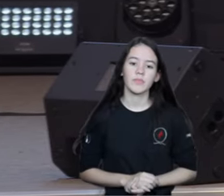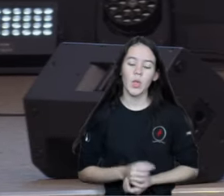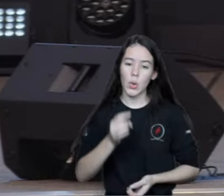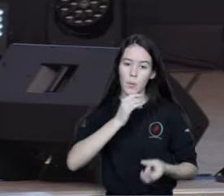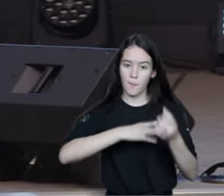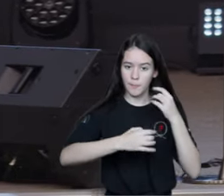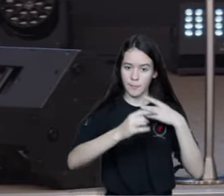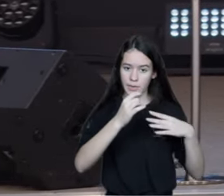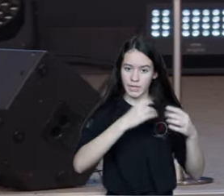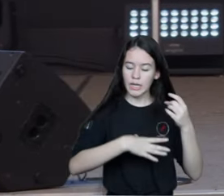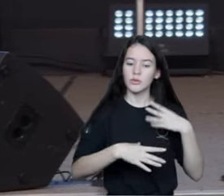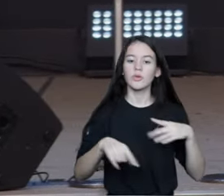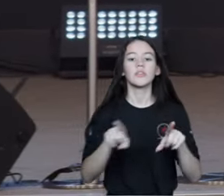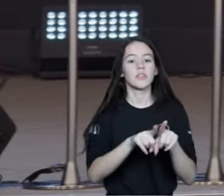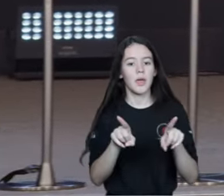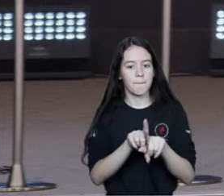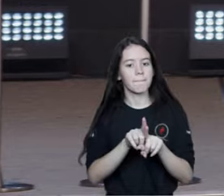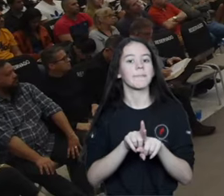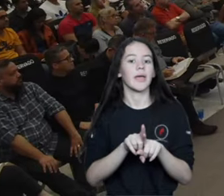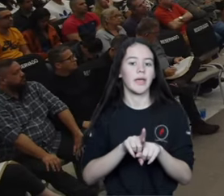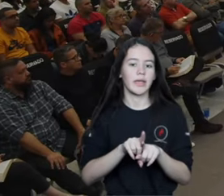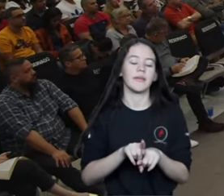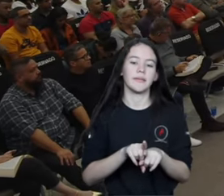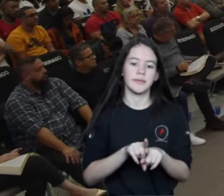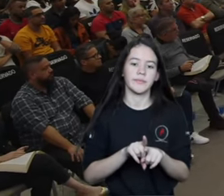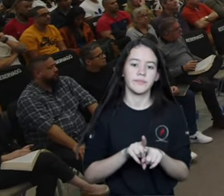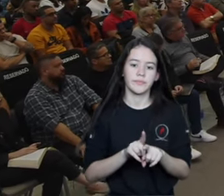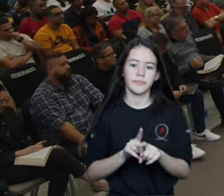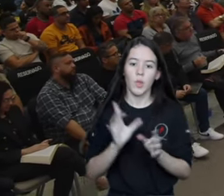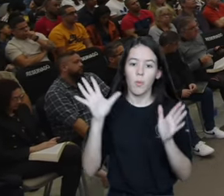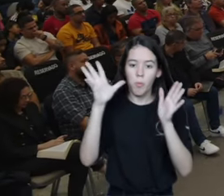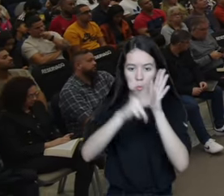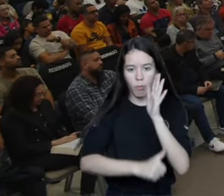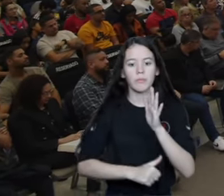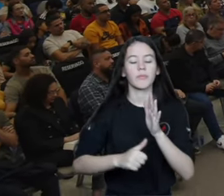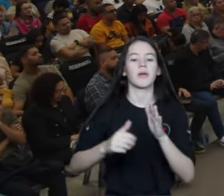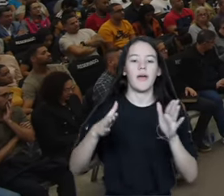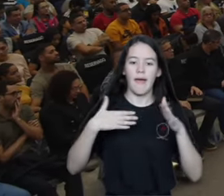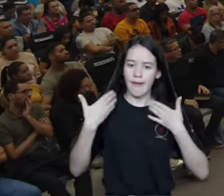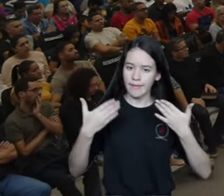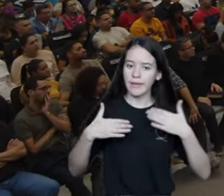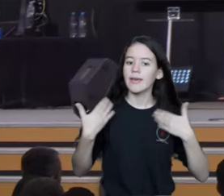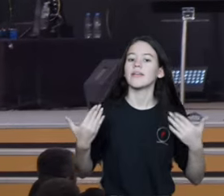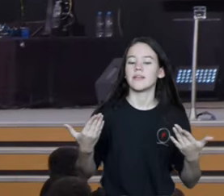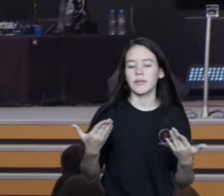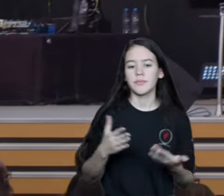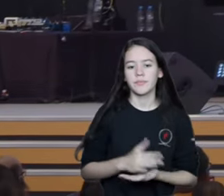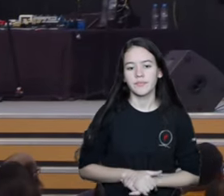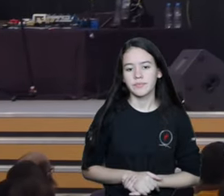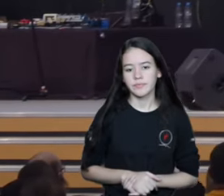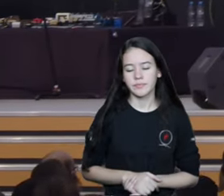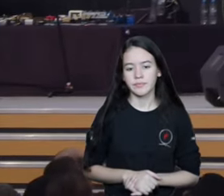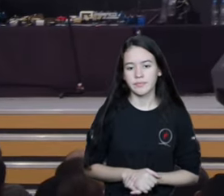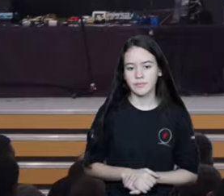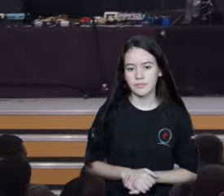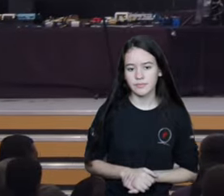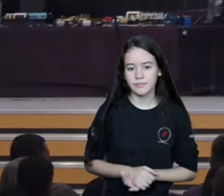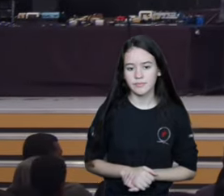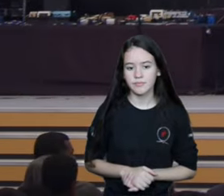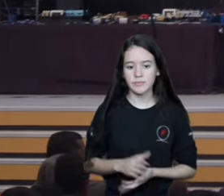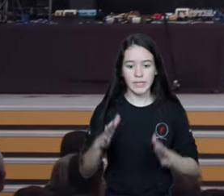o medo também é um instrumento poderoso para roubar de você a alegria do dia